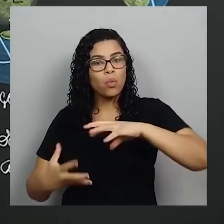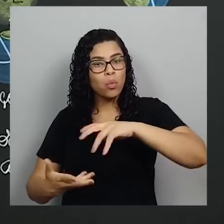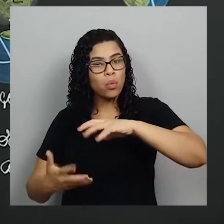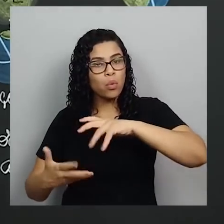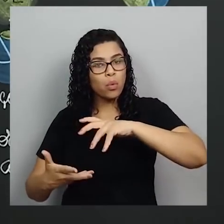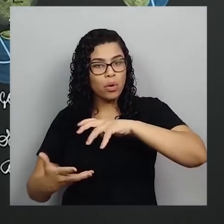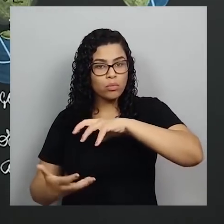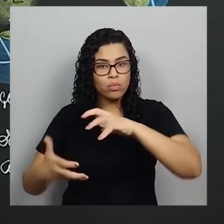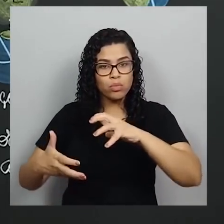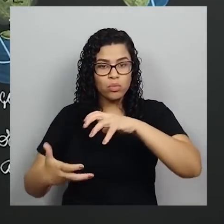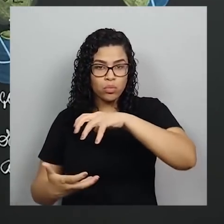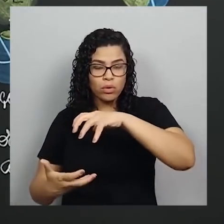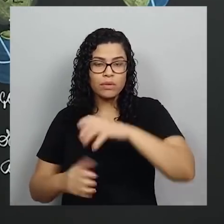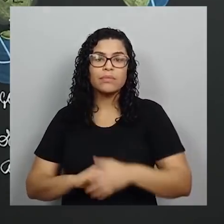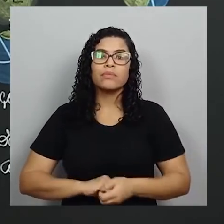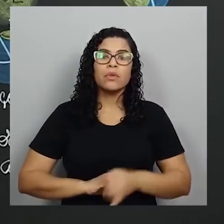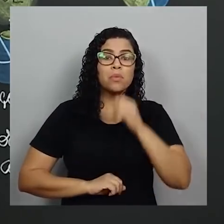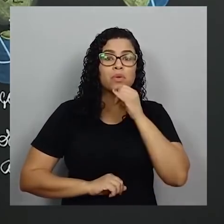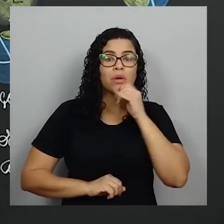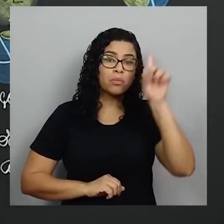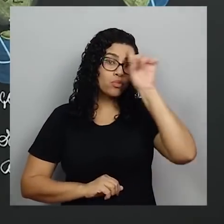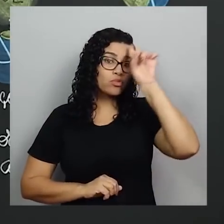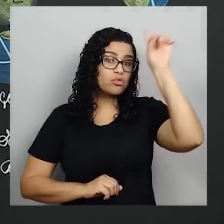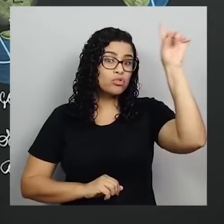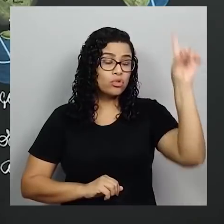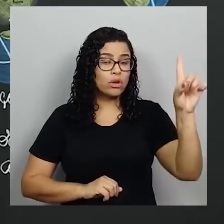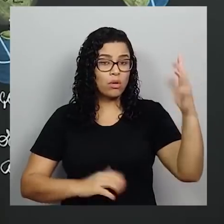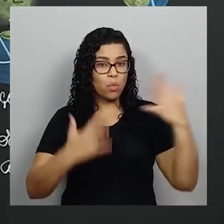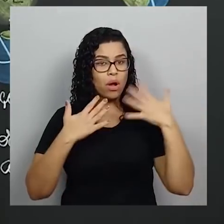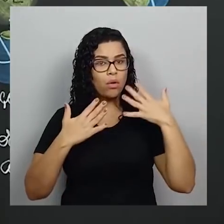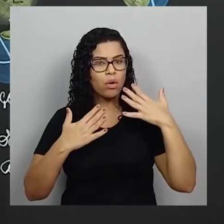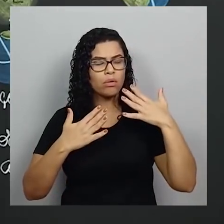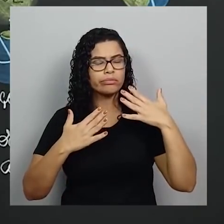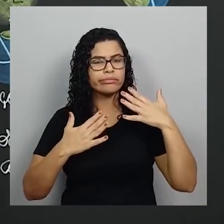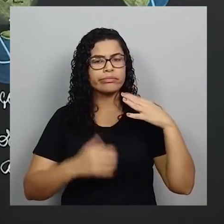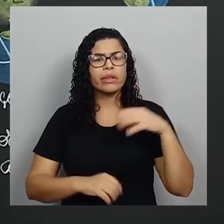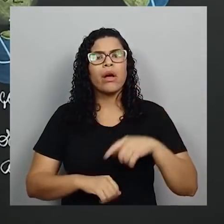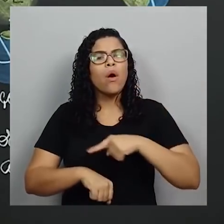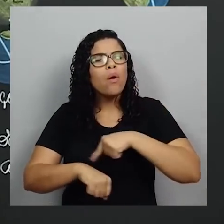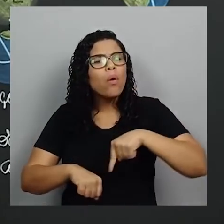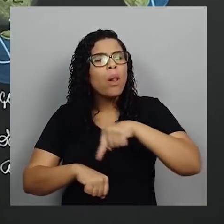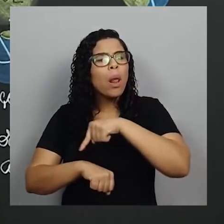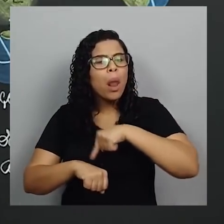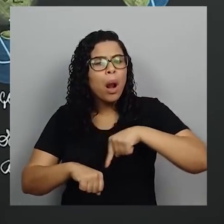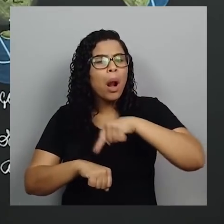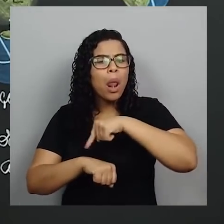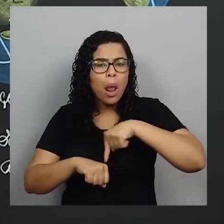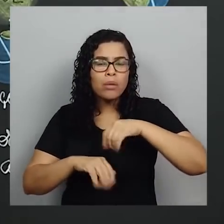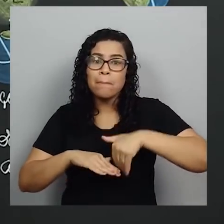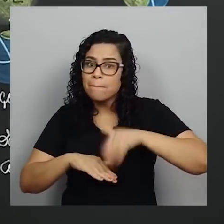você fala, tá, mas e a questão do dia? O dia no verão, ele não é mais longo? Não é um dia que dura mais horas?